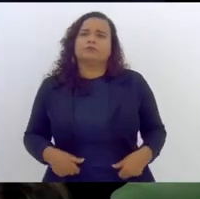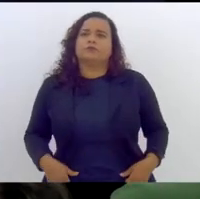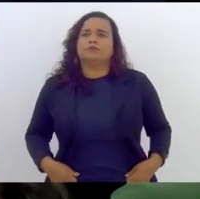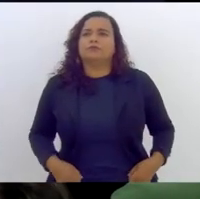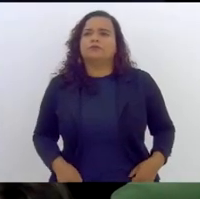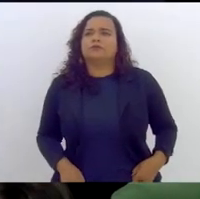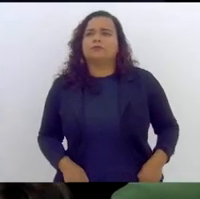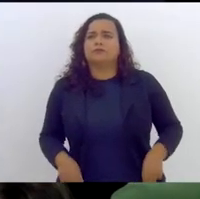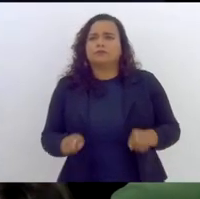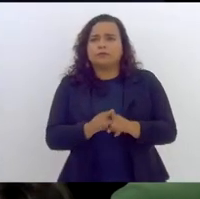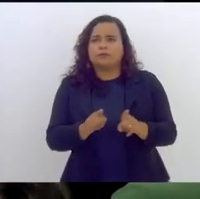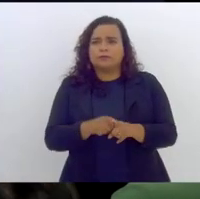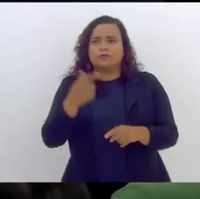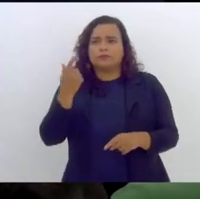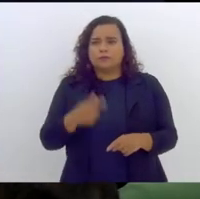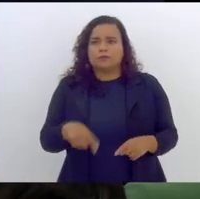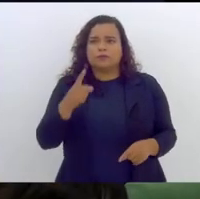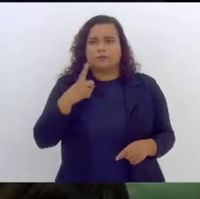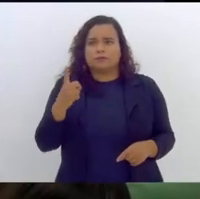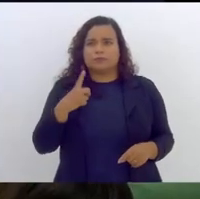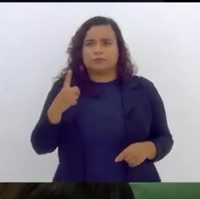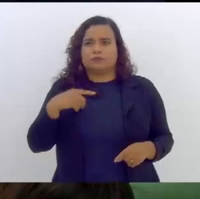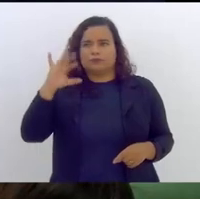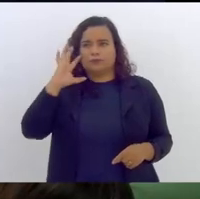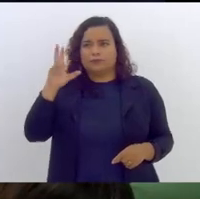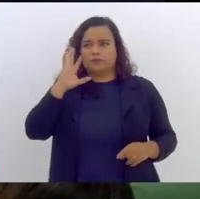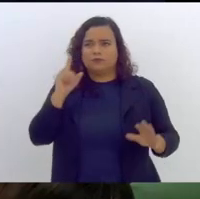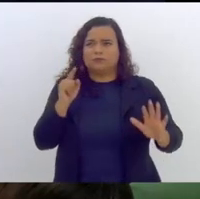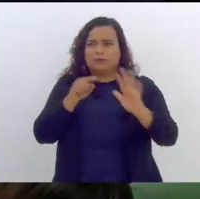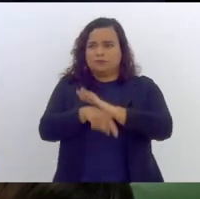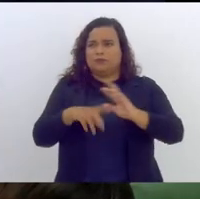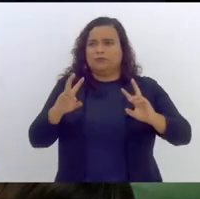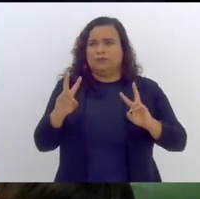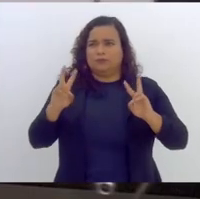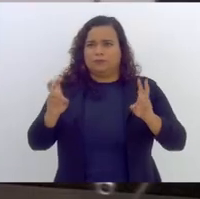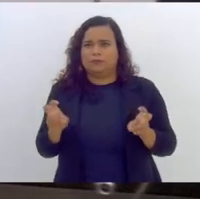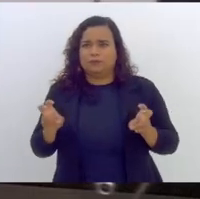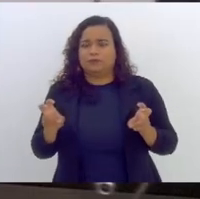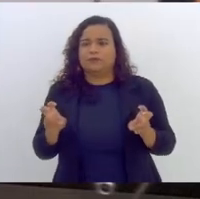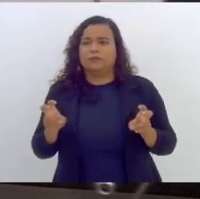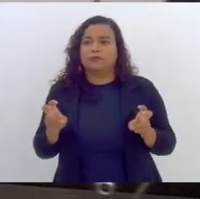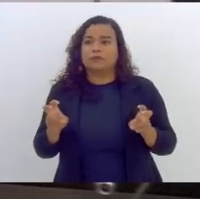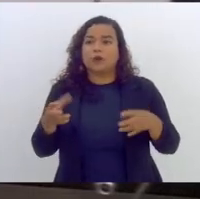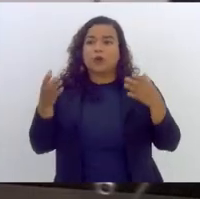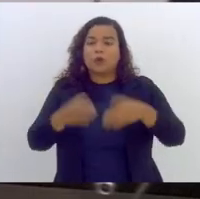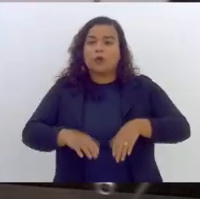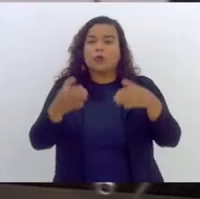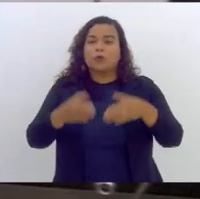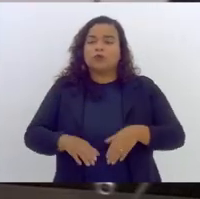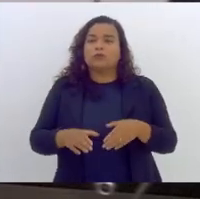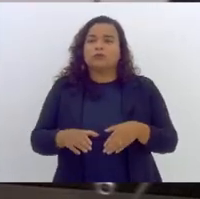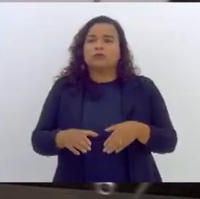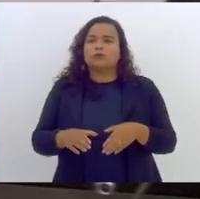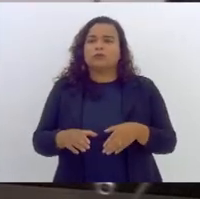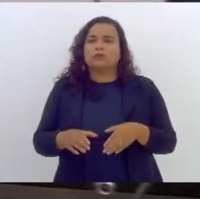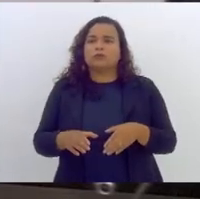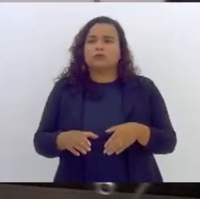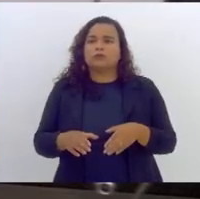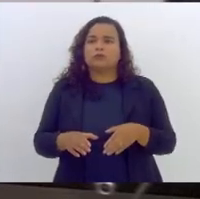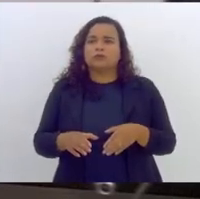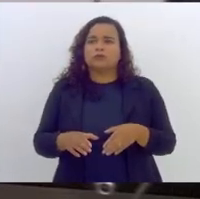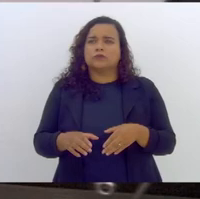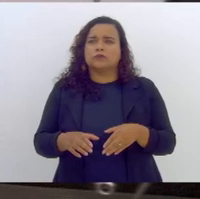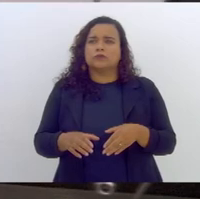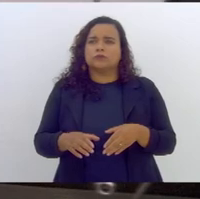agora tem uma indagações a respeito do concurso de acho que oficial